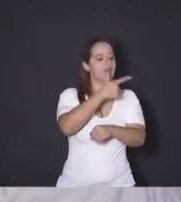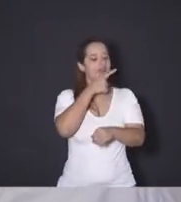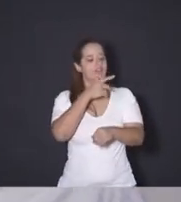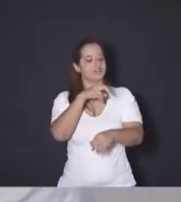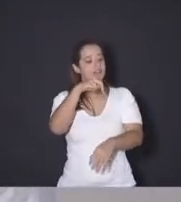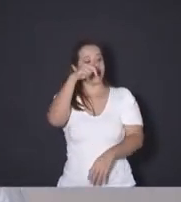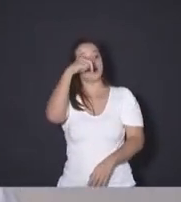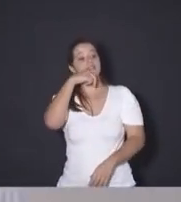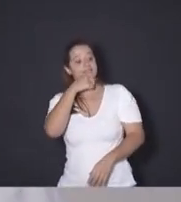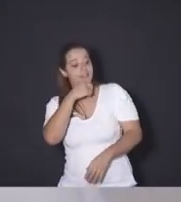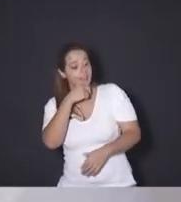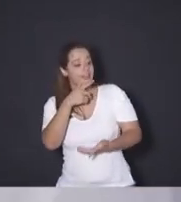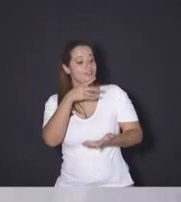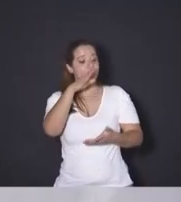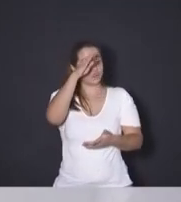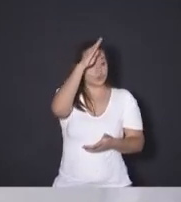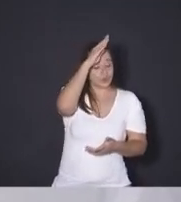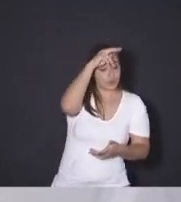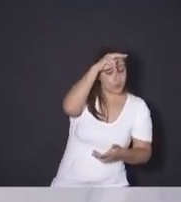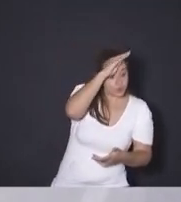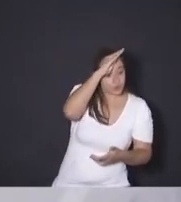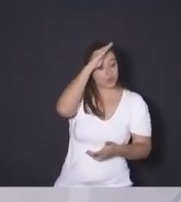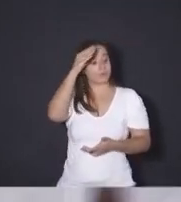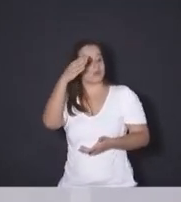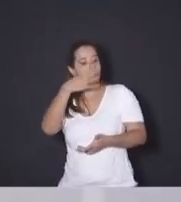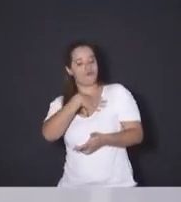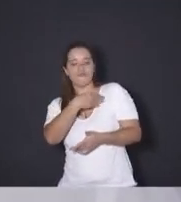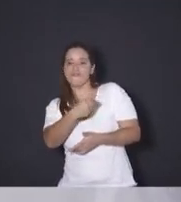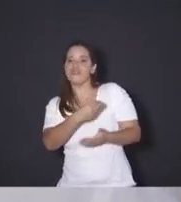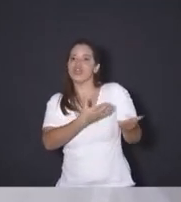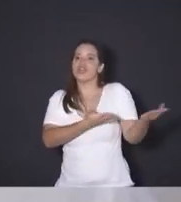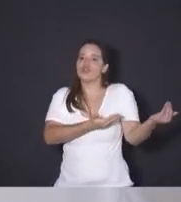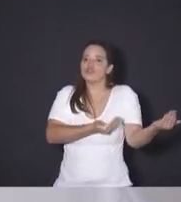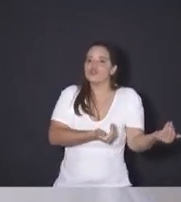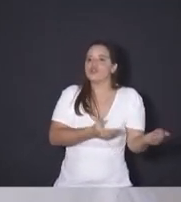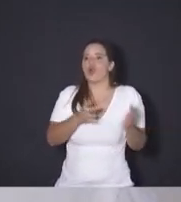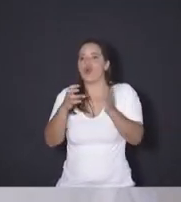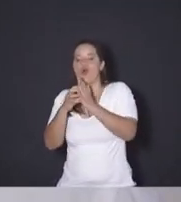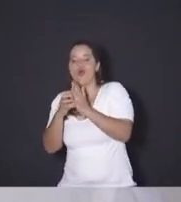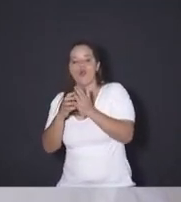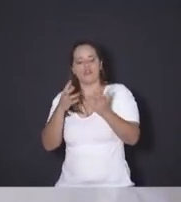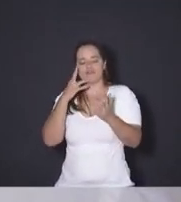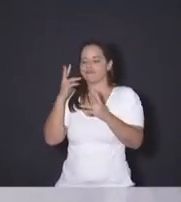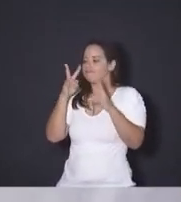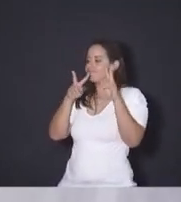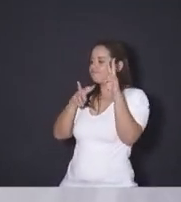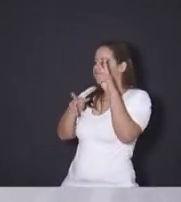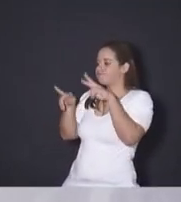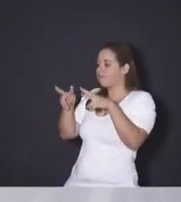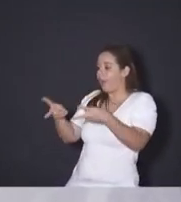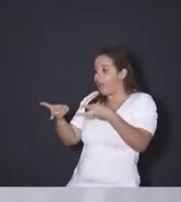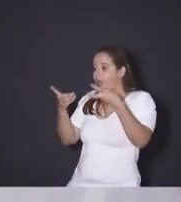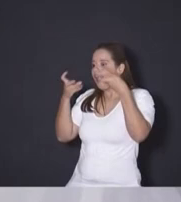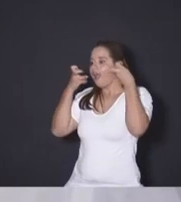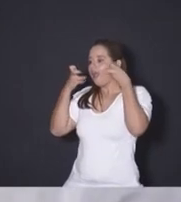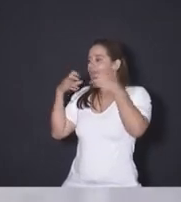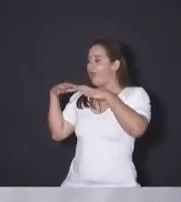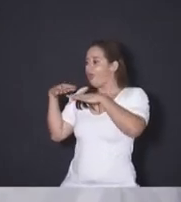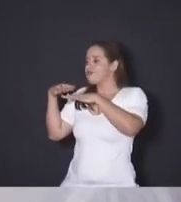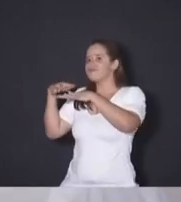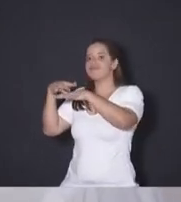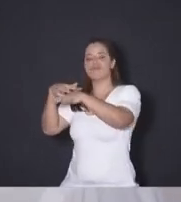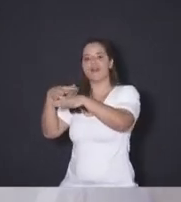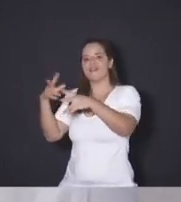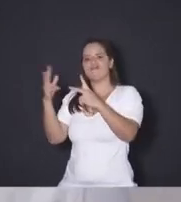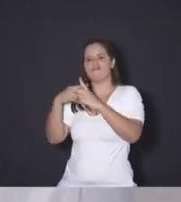e seus sobrinhos seus filhos o jovem do bairro da comunidade que ao perceber a passagem não